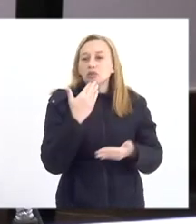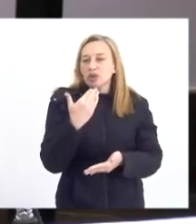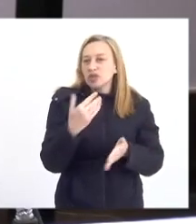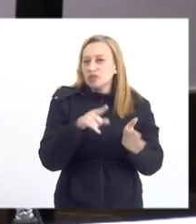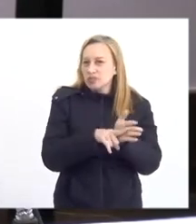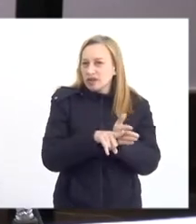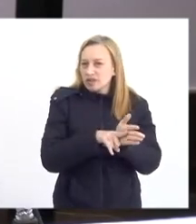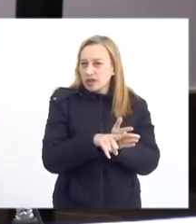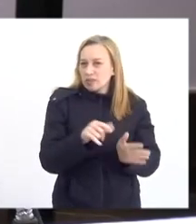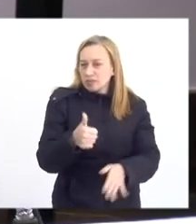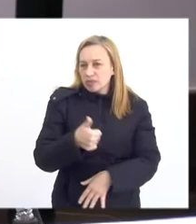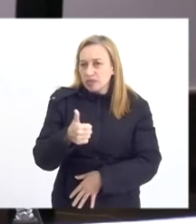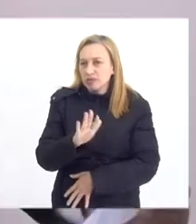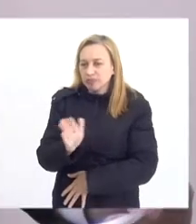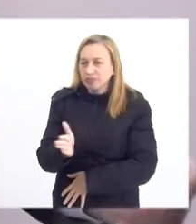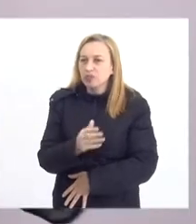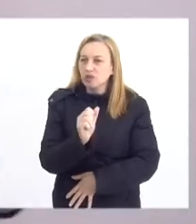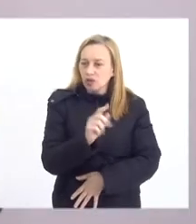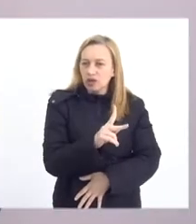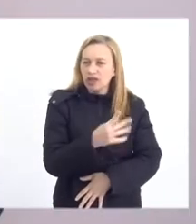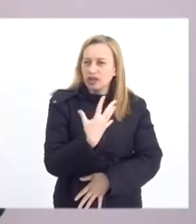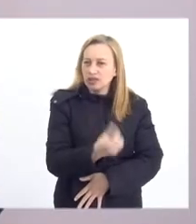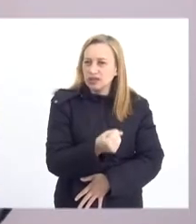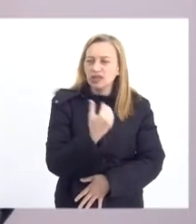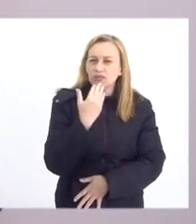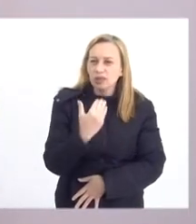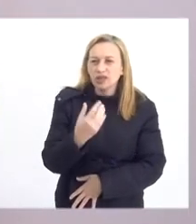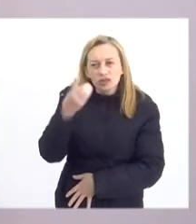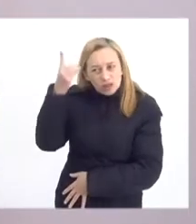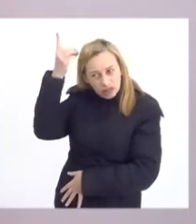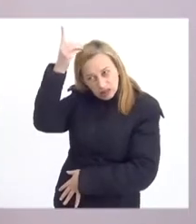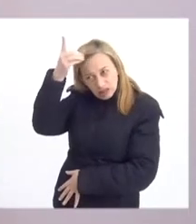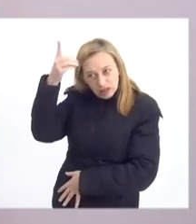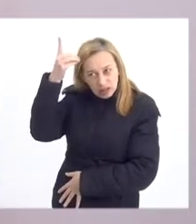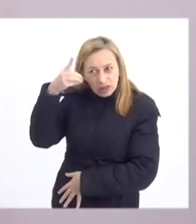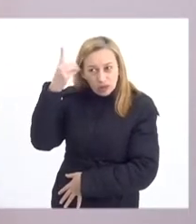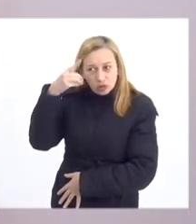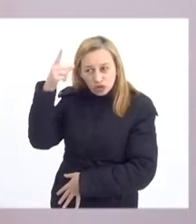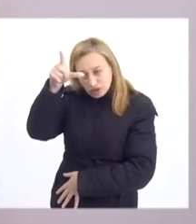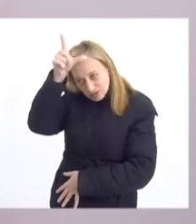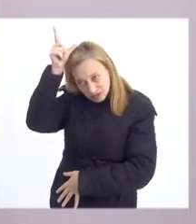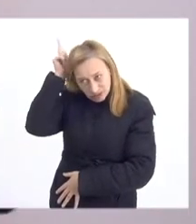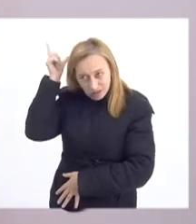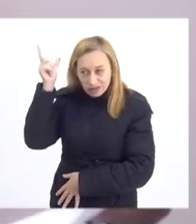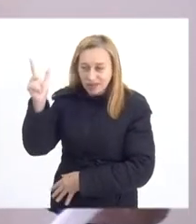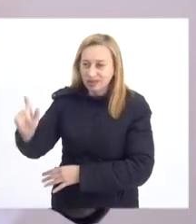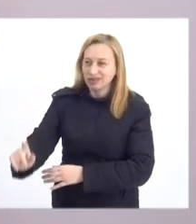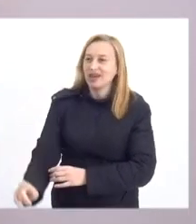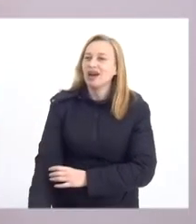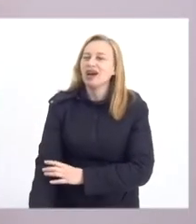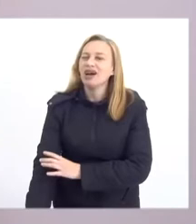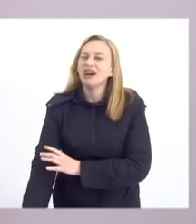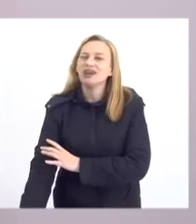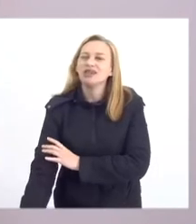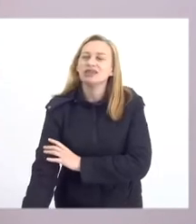Vossa Excelência. Pedido de vista concedido, deputado Luiz Paulo. Aí eu sugiro a alteração mudar a lei.